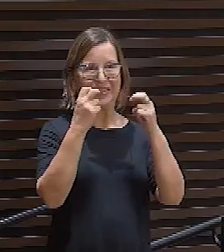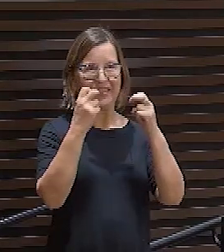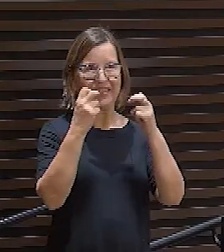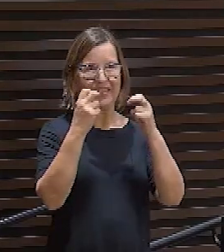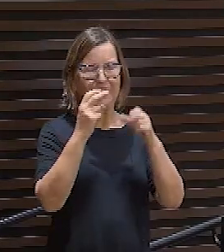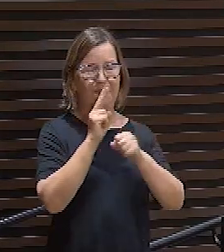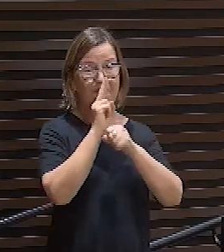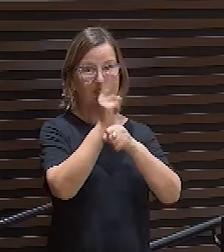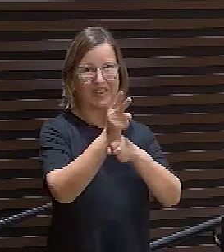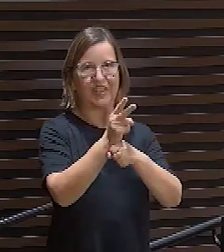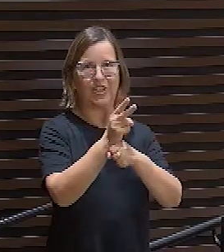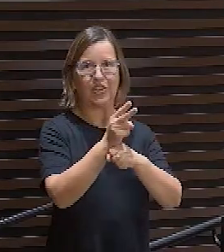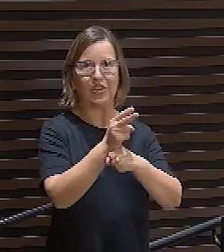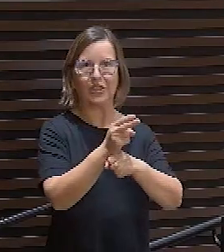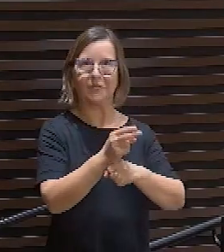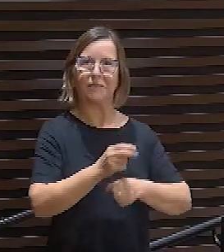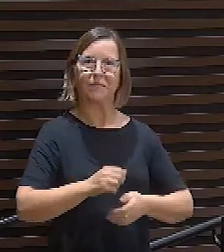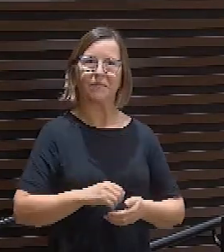Versículo 12, vai.